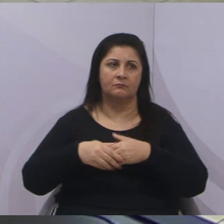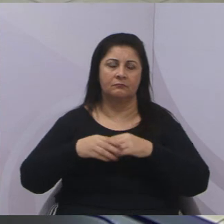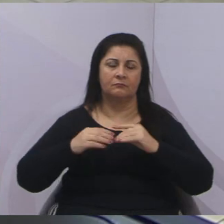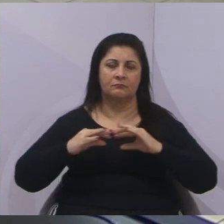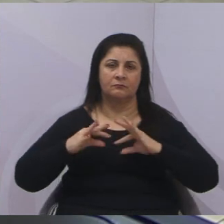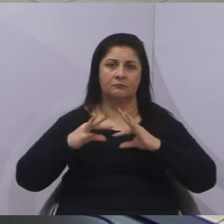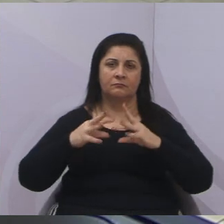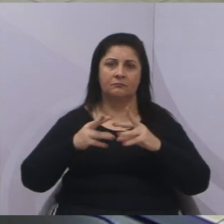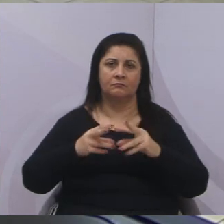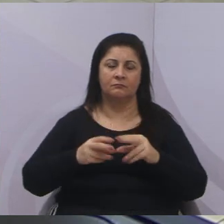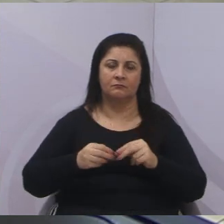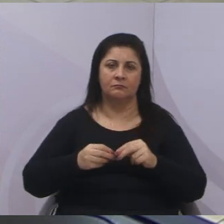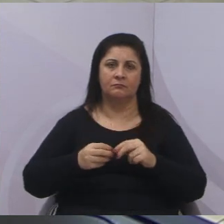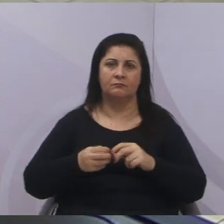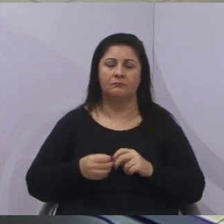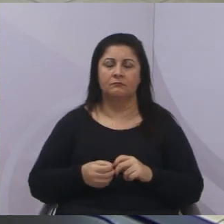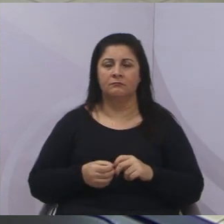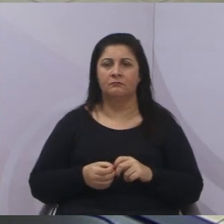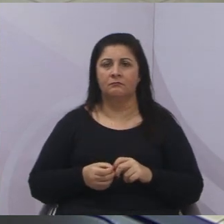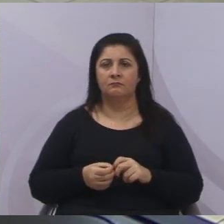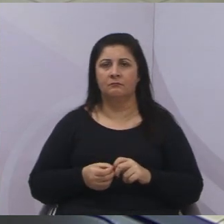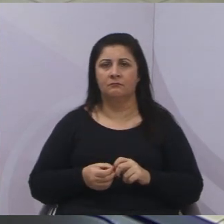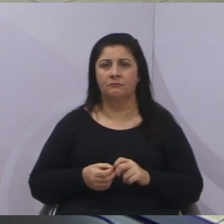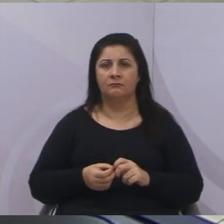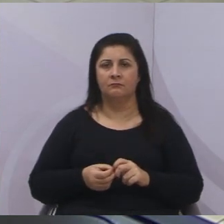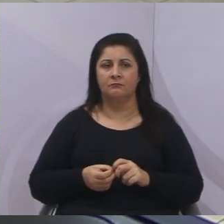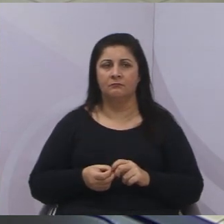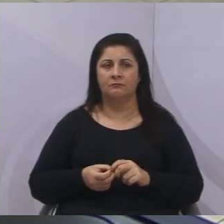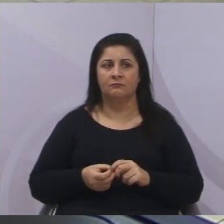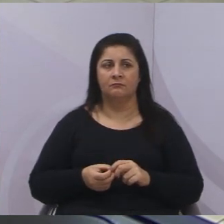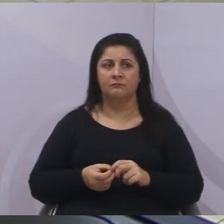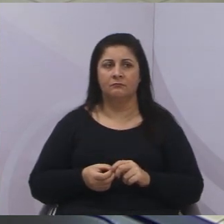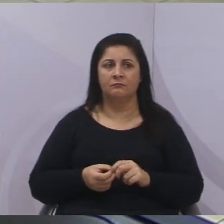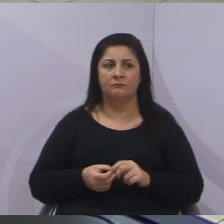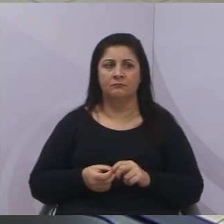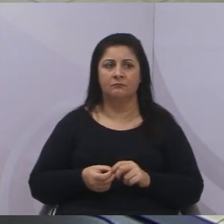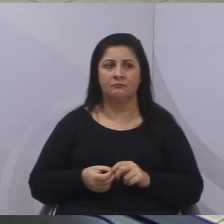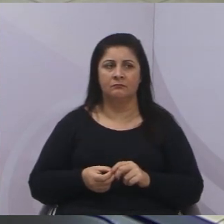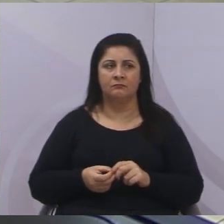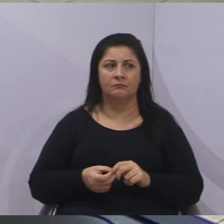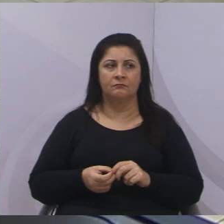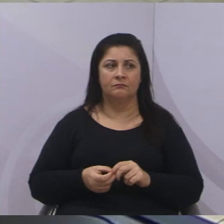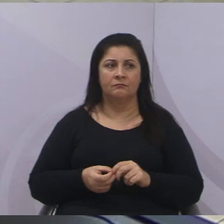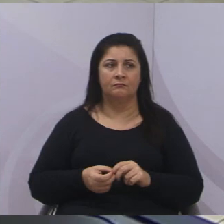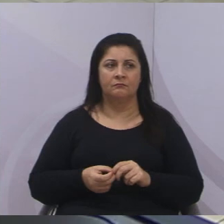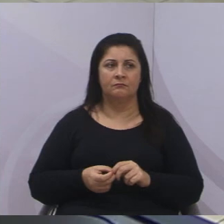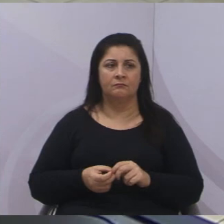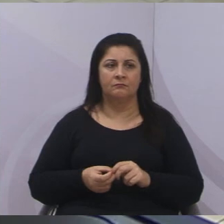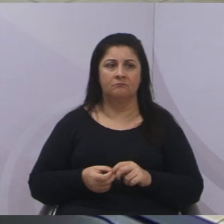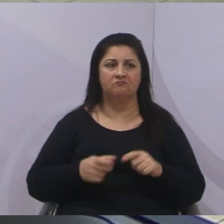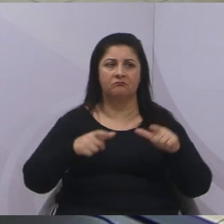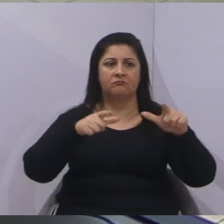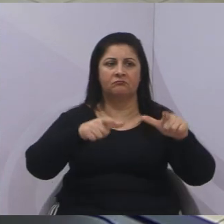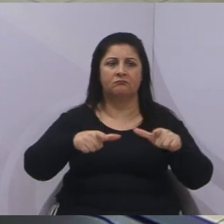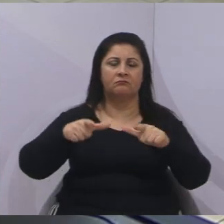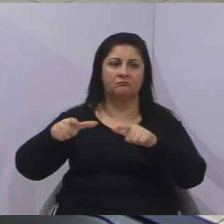aqui, da Secretaria da Saúde. E eu andei para a cidade de